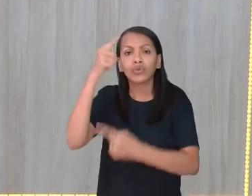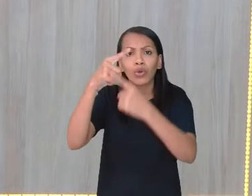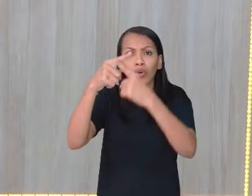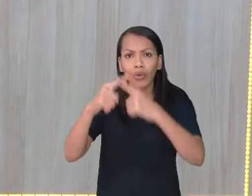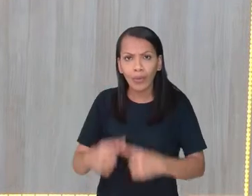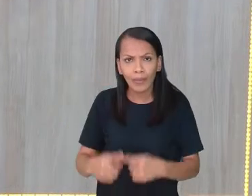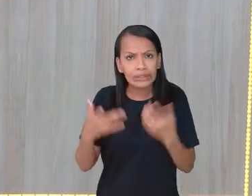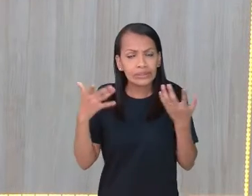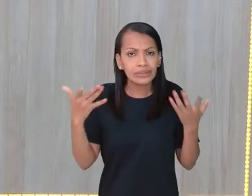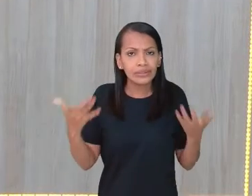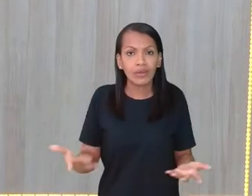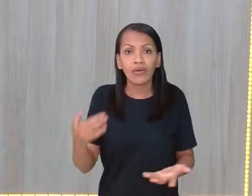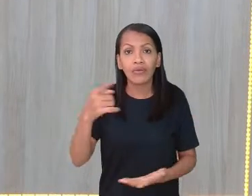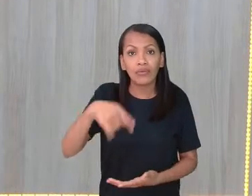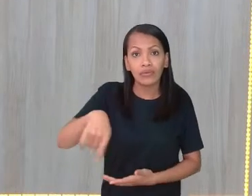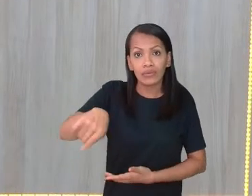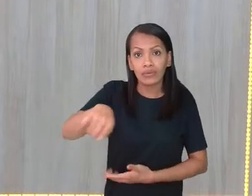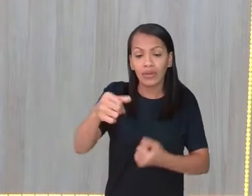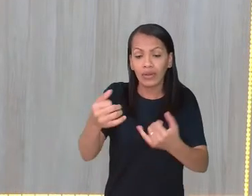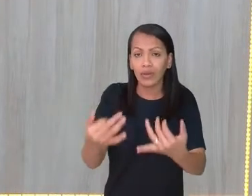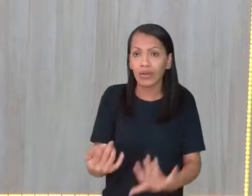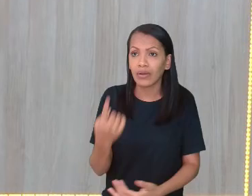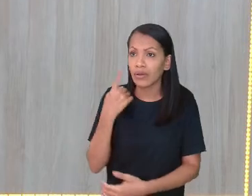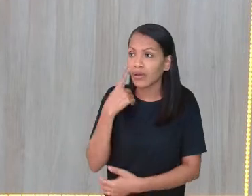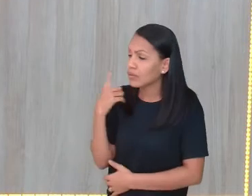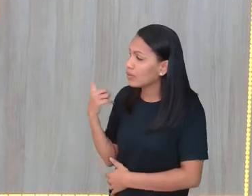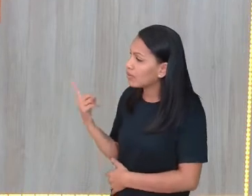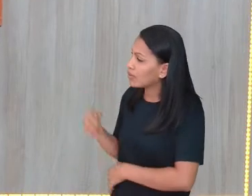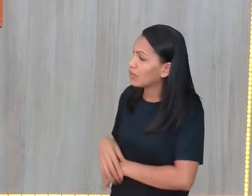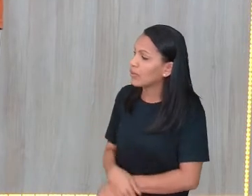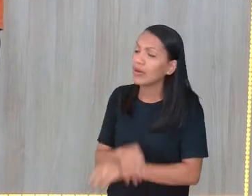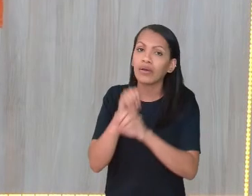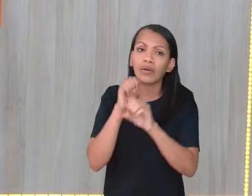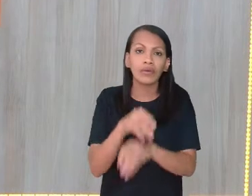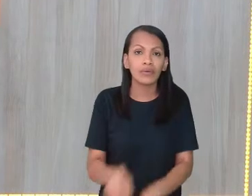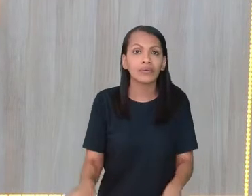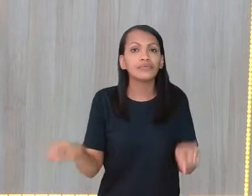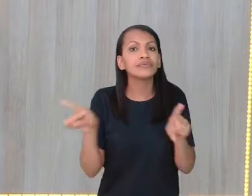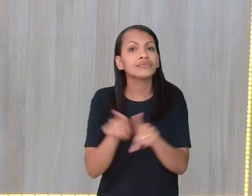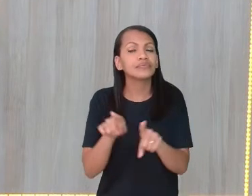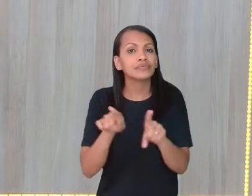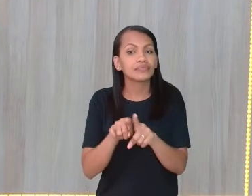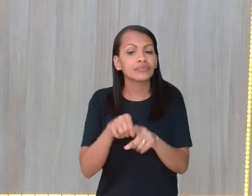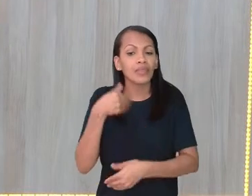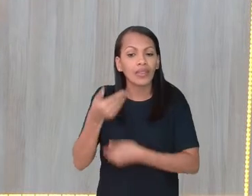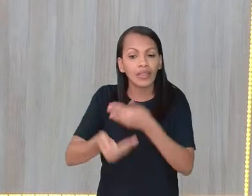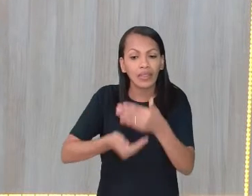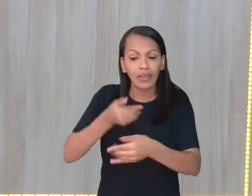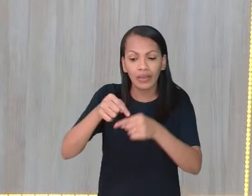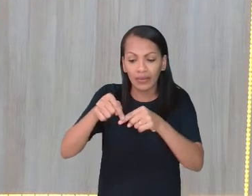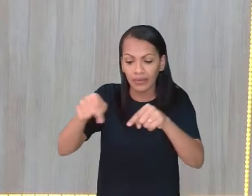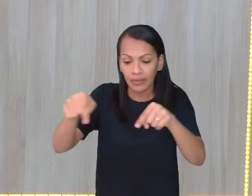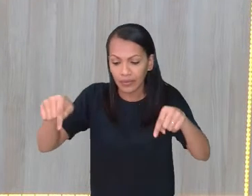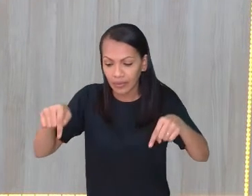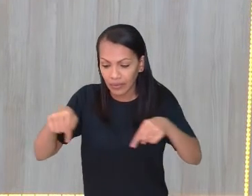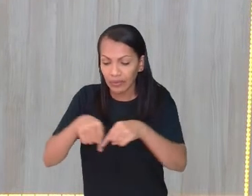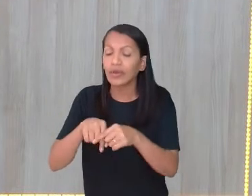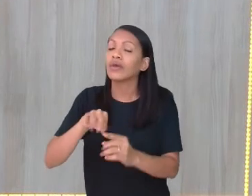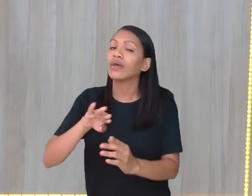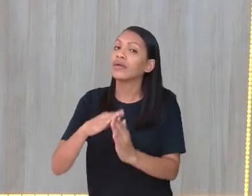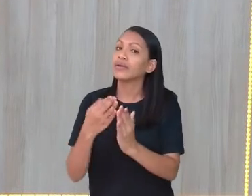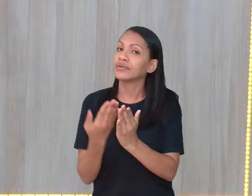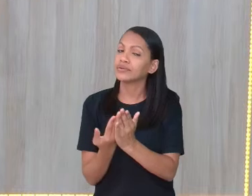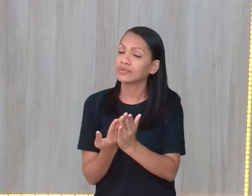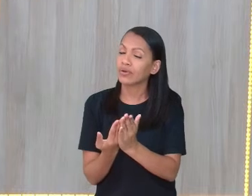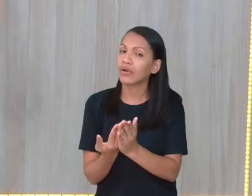Então, quando a gente fala dessa parte educacional, é também da construção de quadras em escolas que não tem quadras.